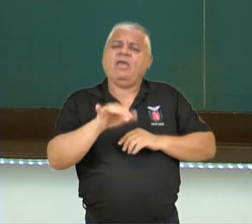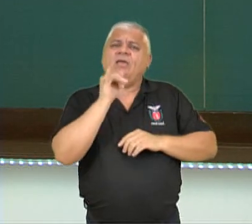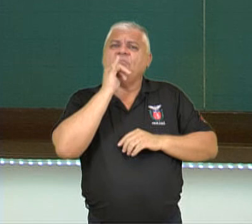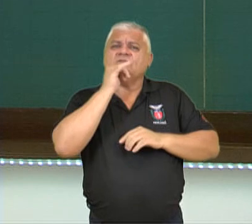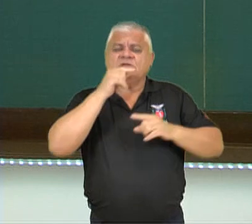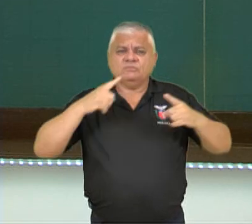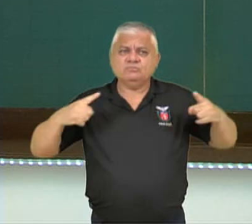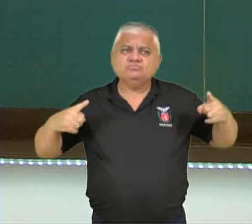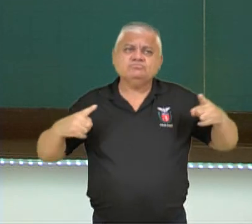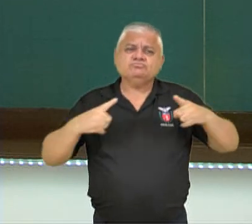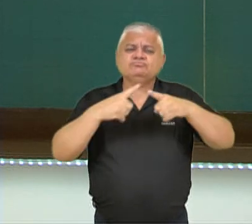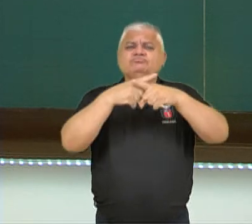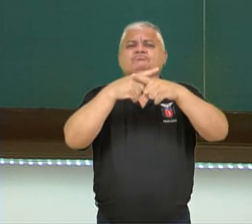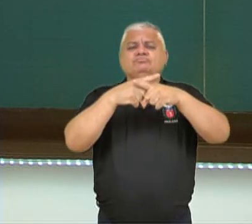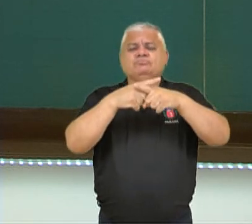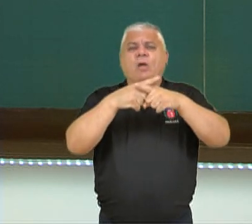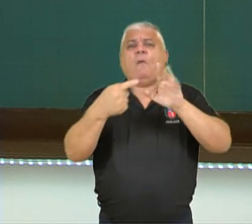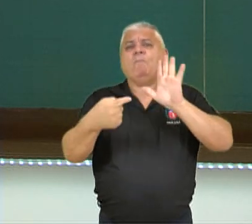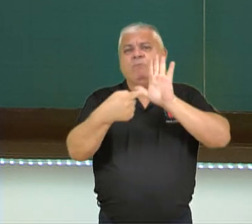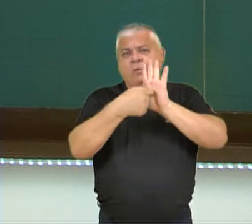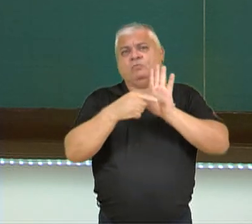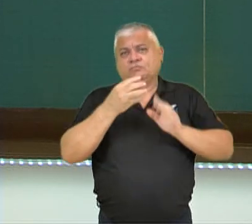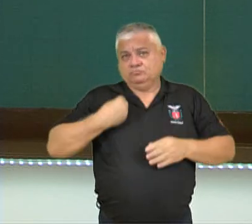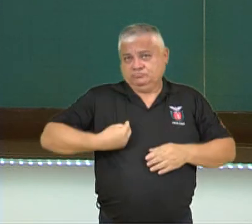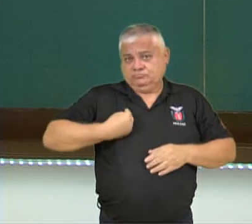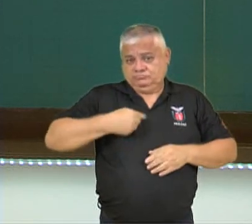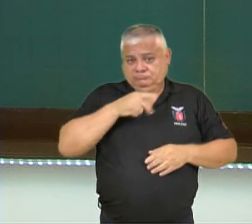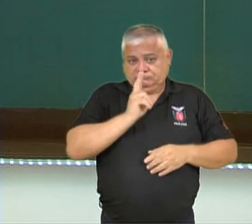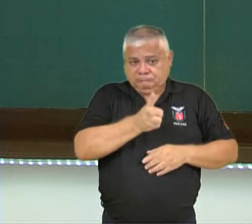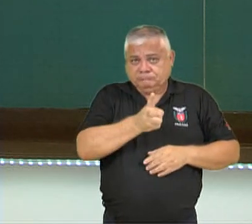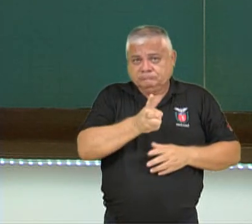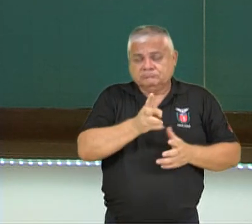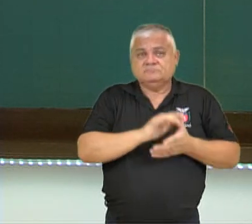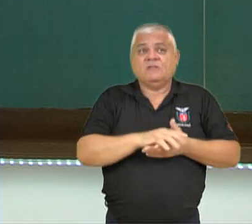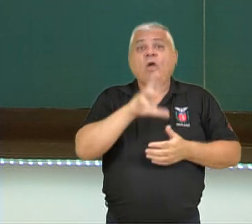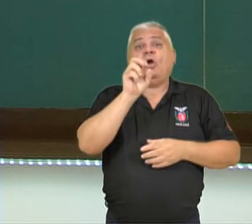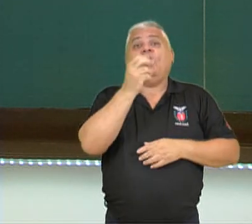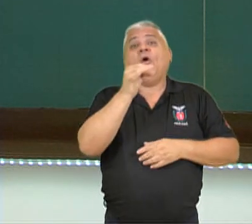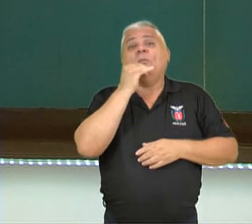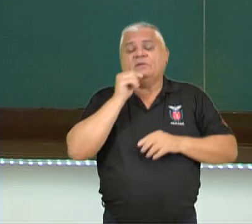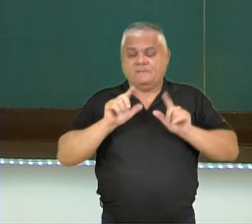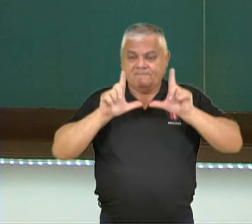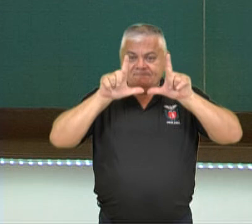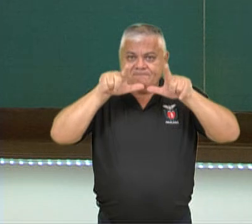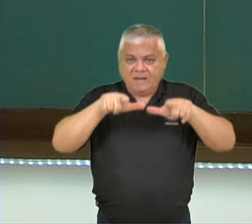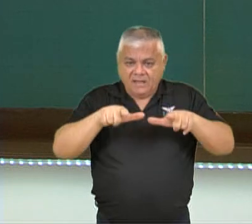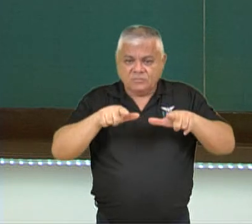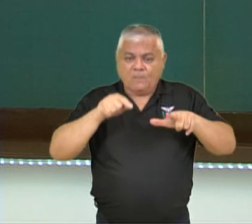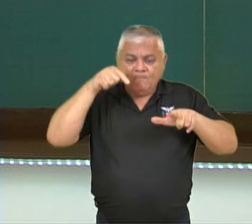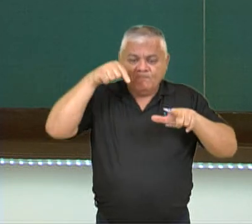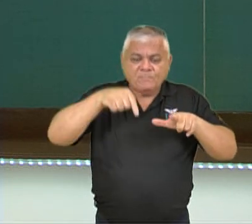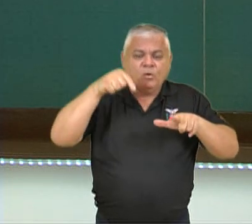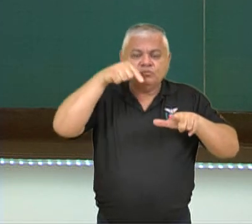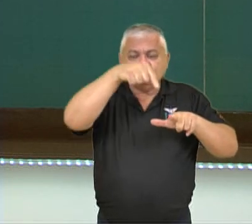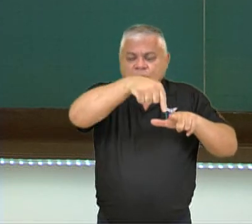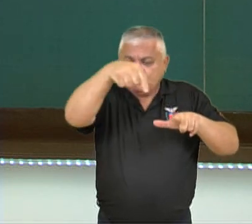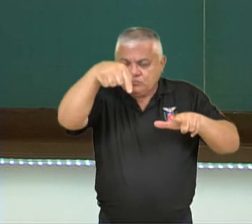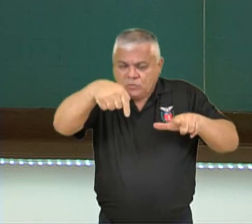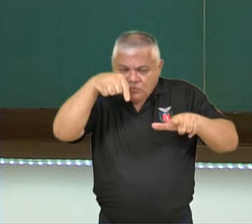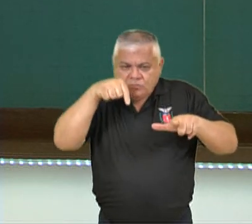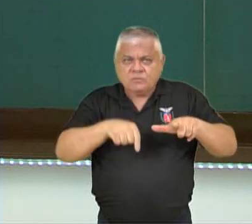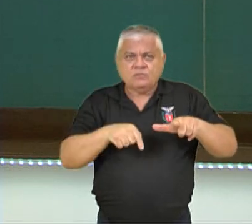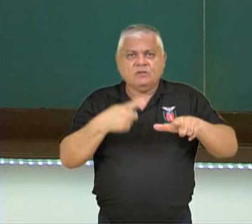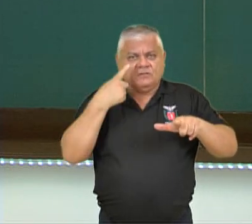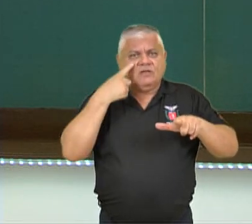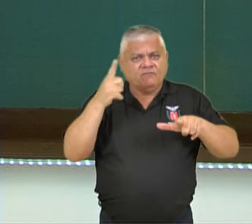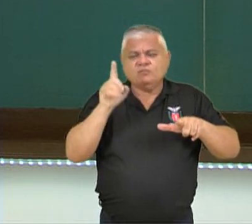duas retas. Tá lá ele, um pontinho. Ou então um ponto marcado num plano, certo? A gente faz essa marcação, assim, não é uma bolinha,